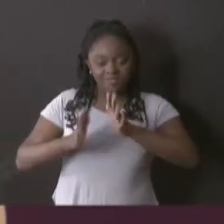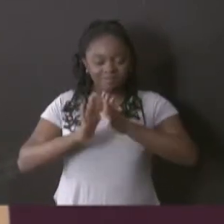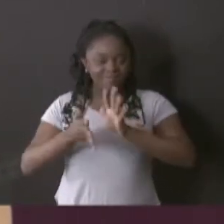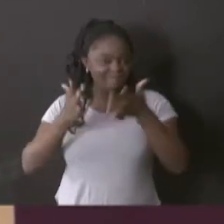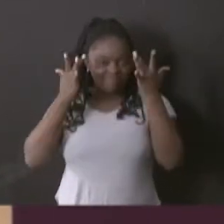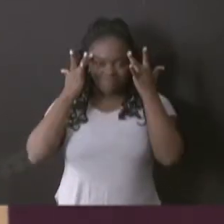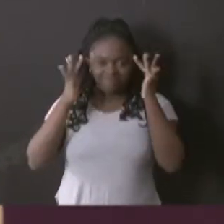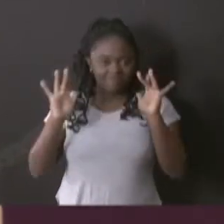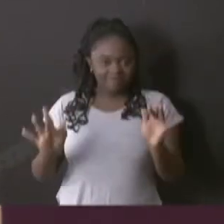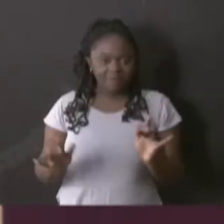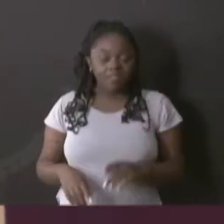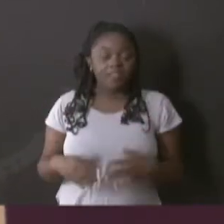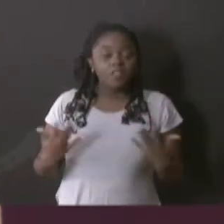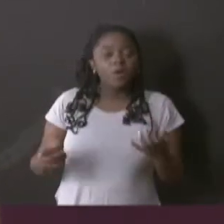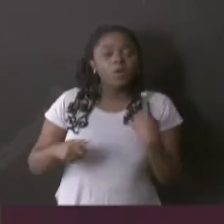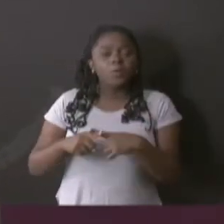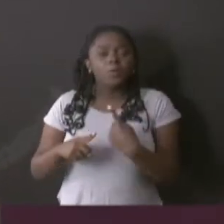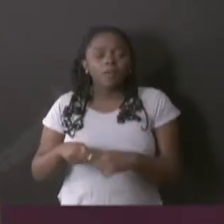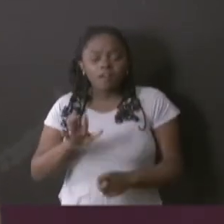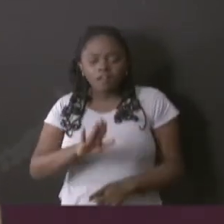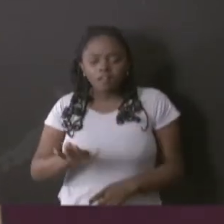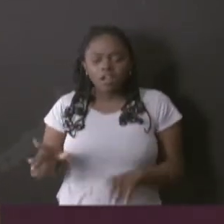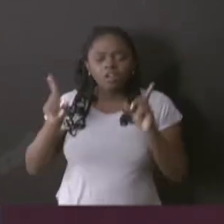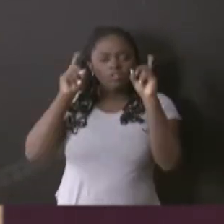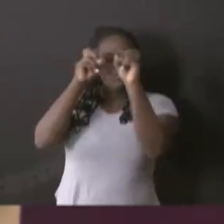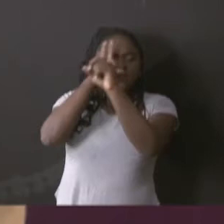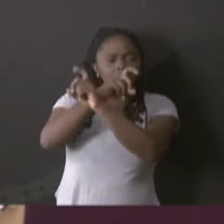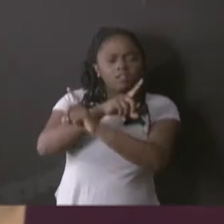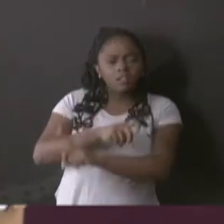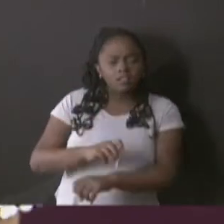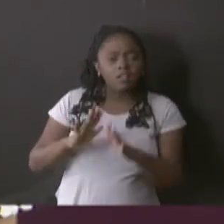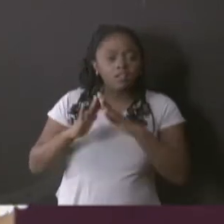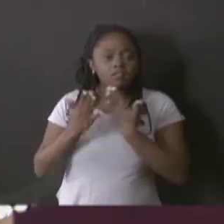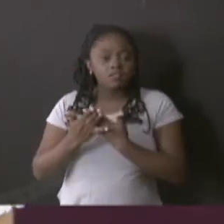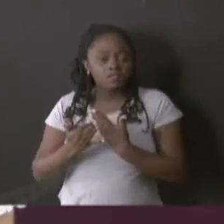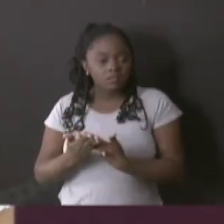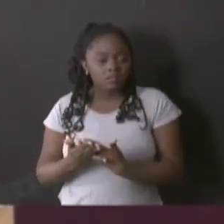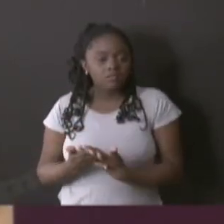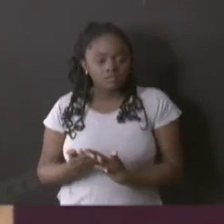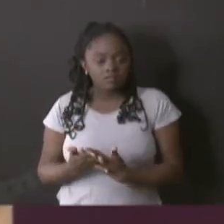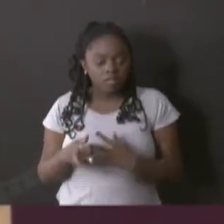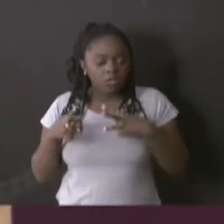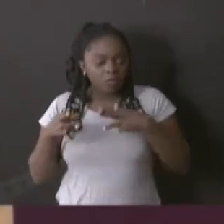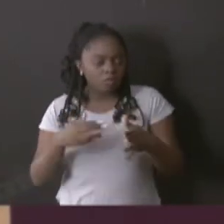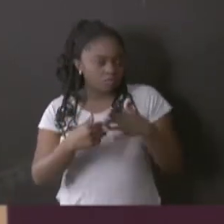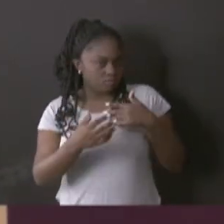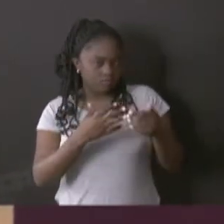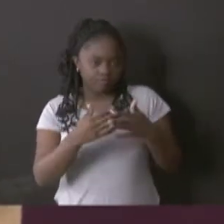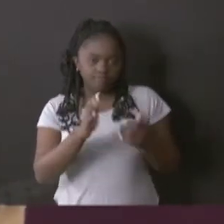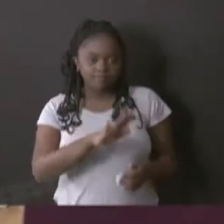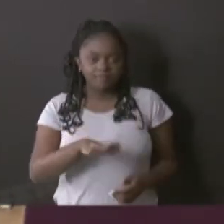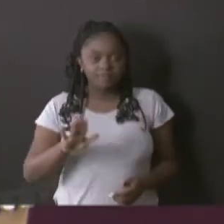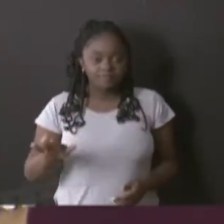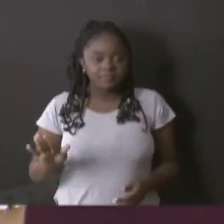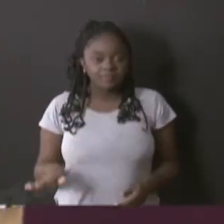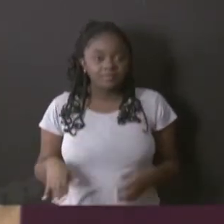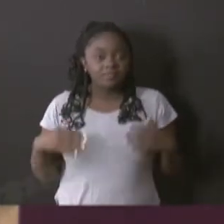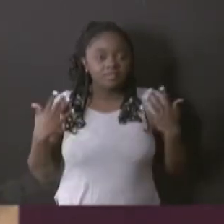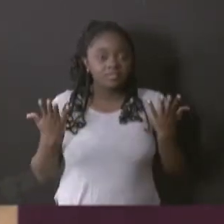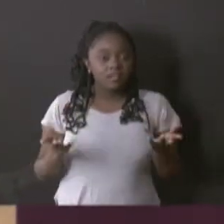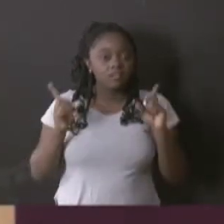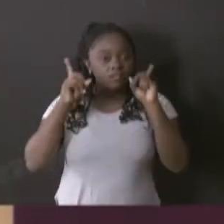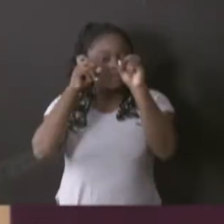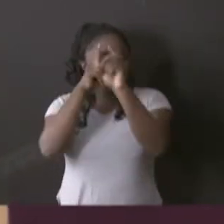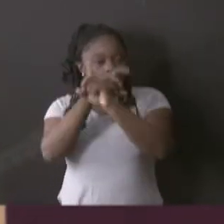sinais. Né? Então, por que essa criança está tendo dificuldade escolar como qualquer uma outra criança? Uhum. Né? Então, é a dificuldade da